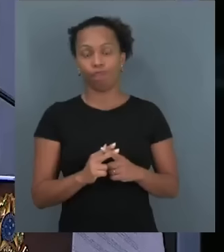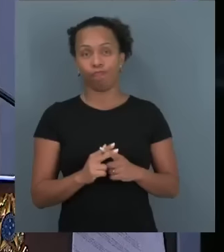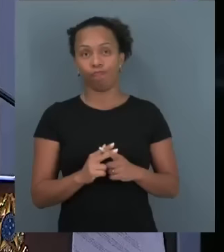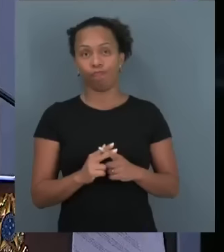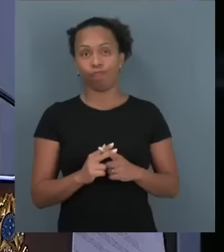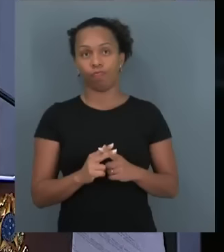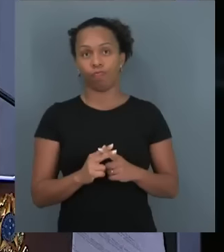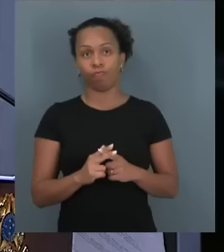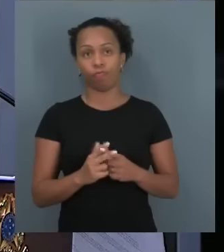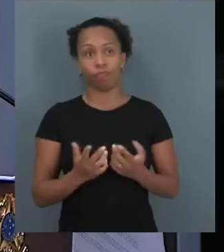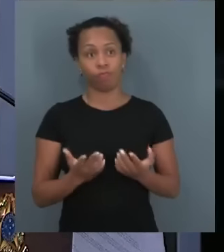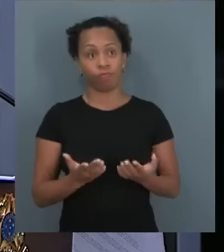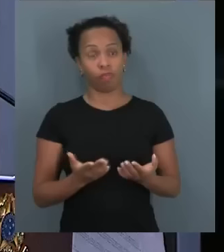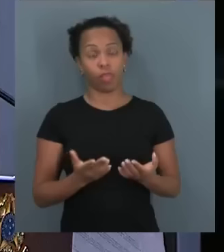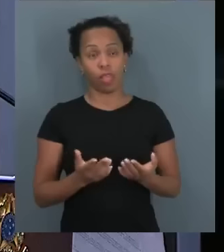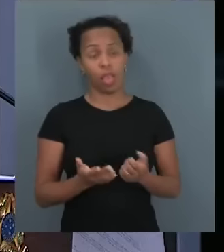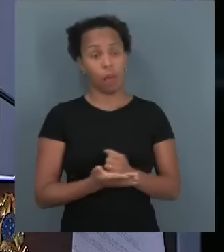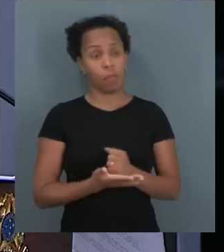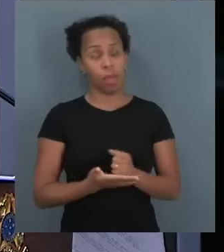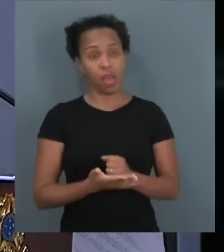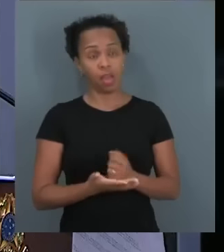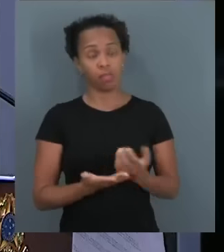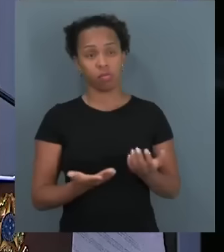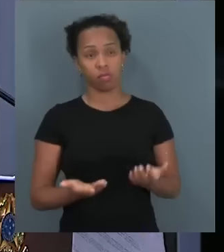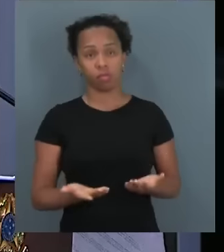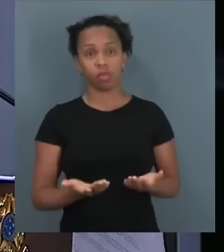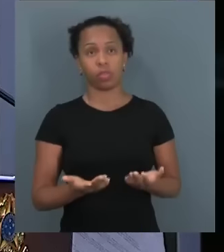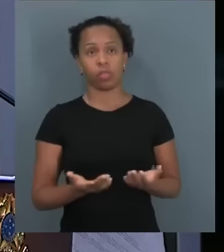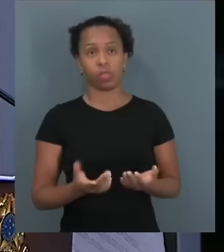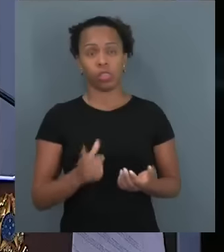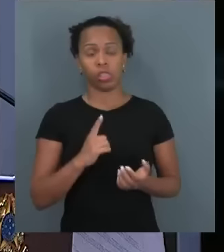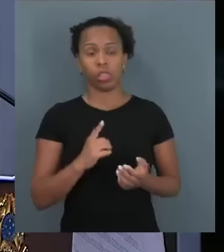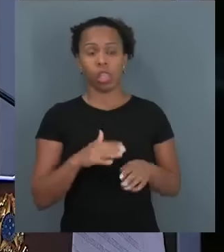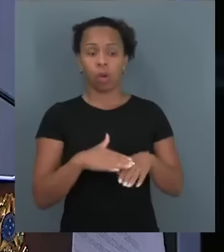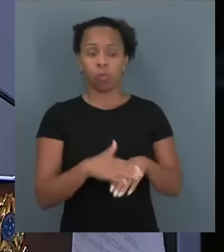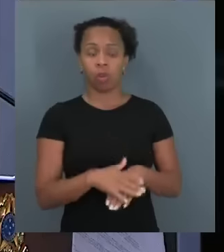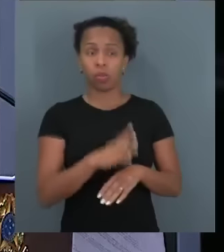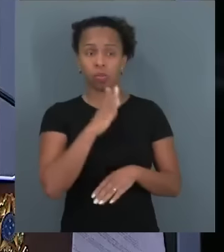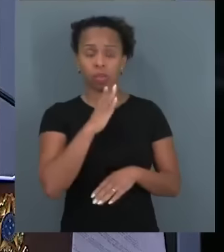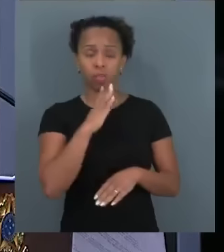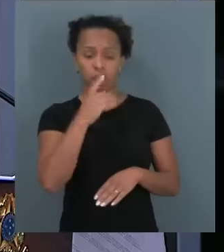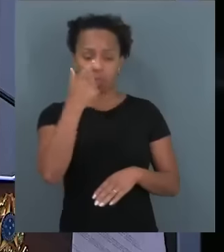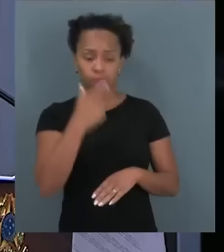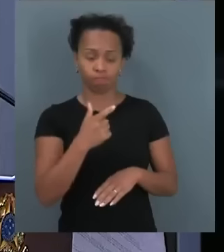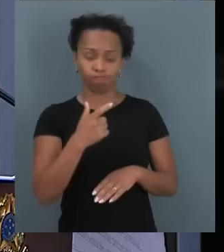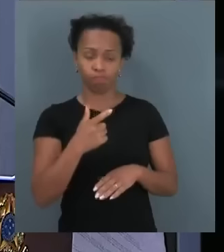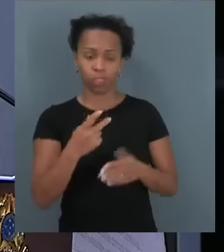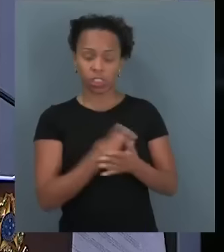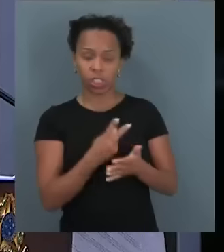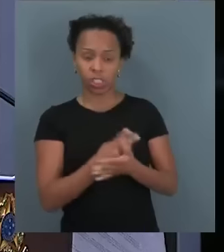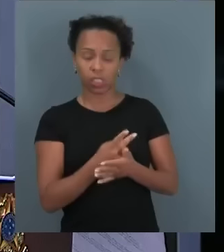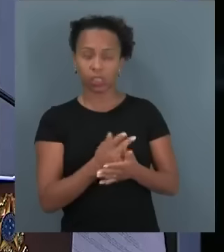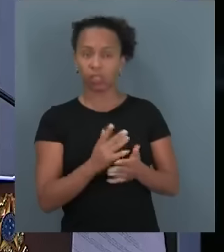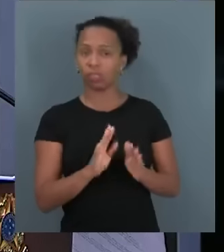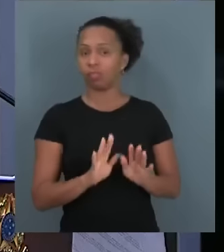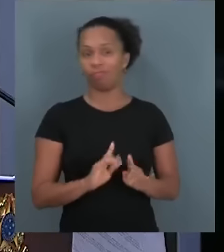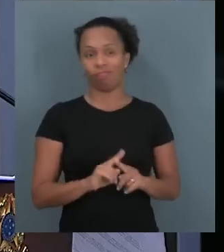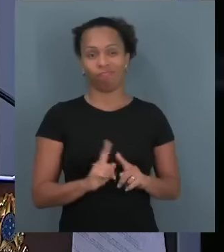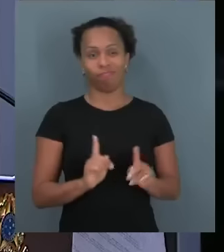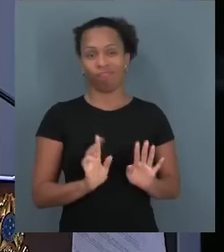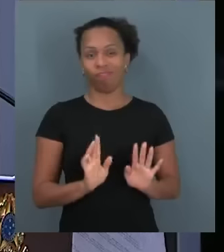É o princípio básico. Inclusive, e ter a humildade de reconhecer. Mas não, é a